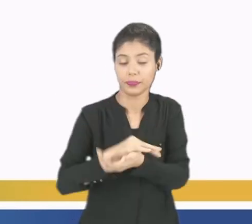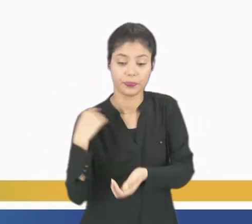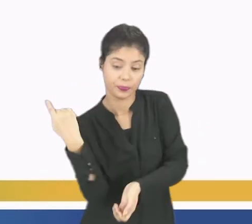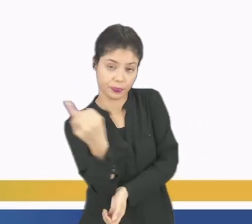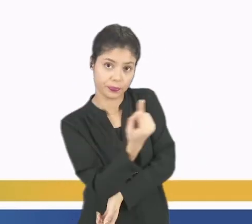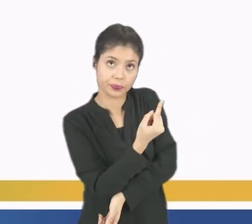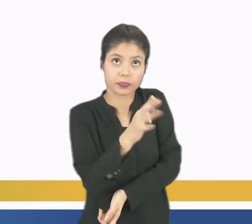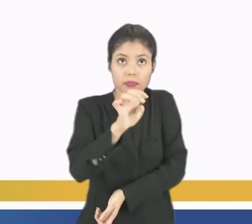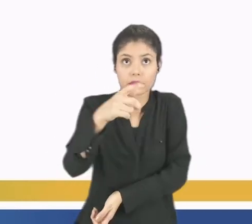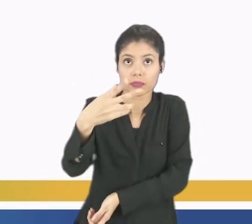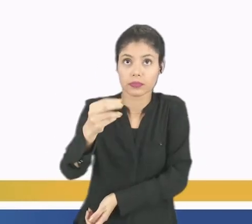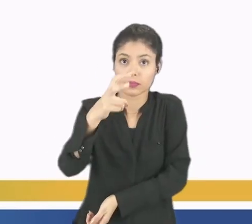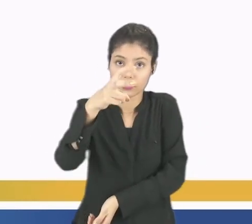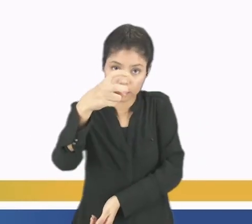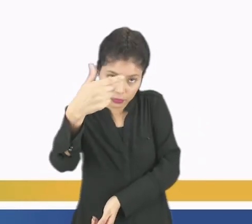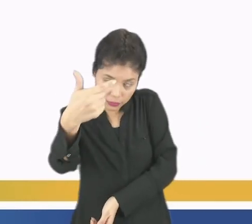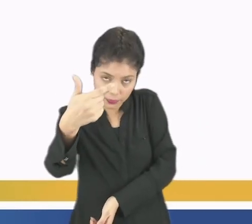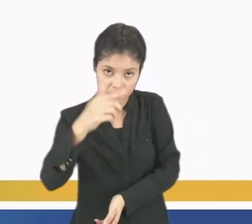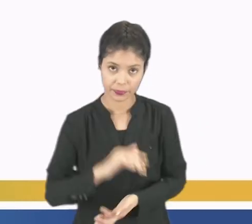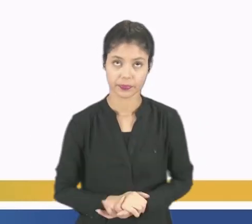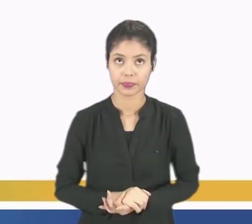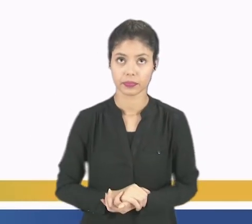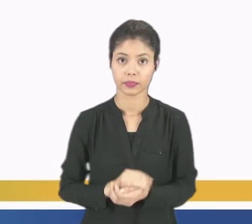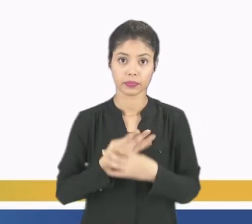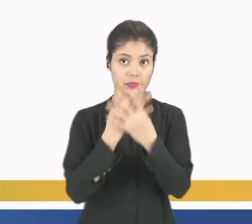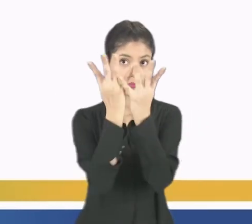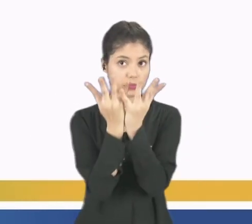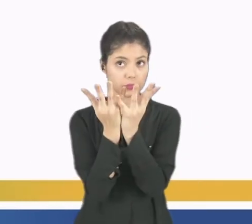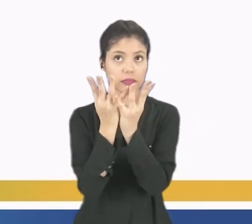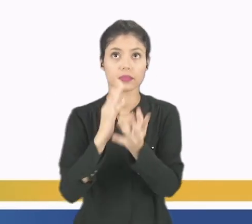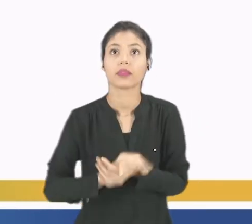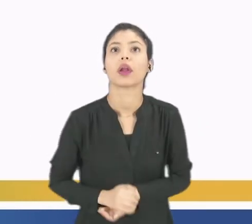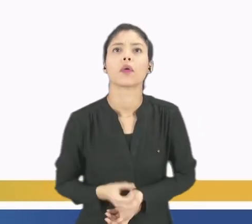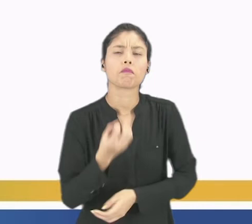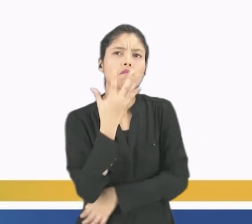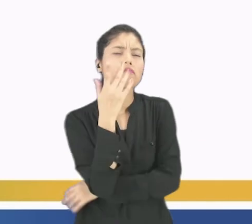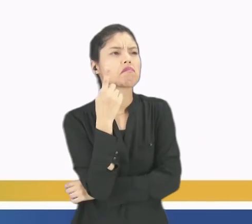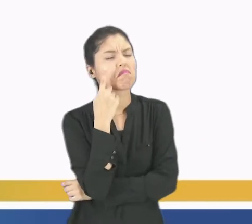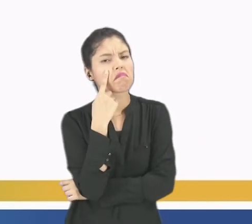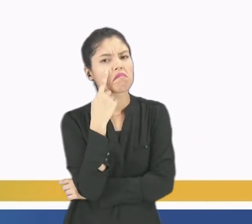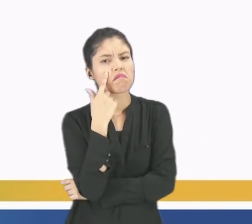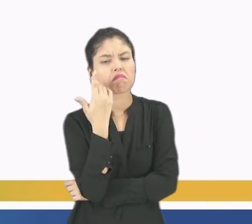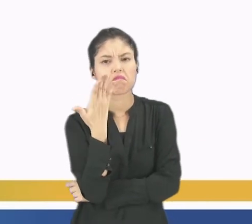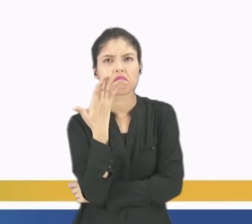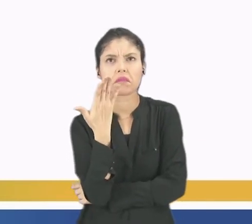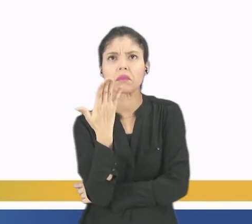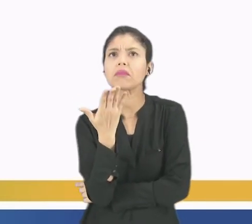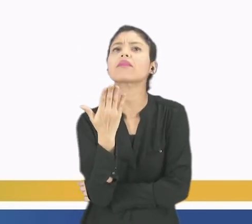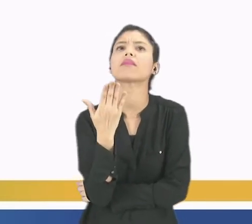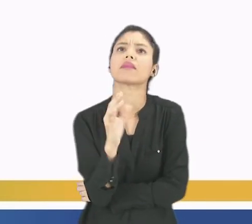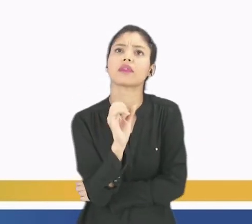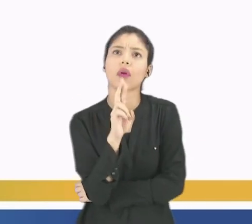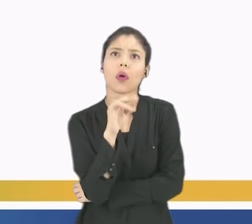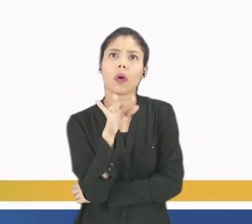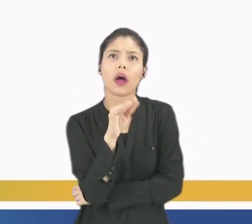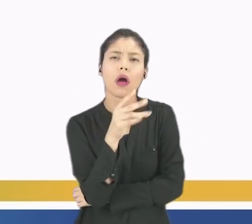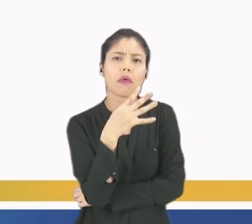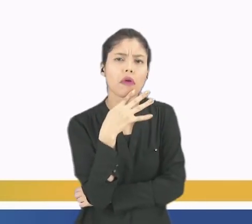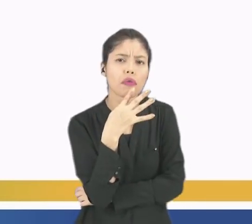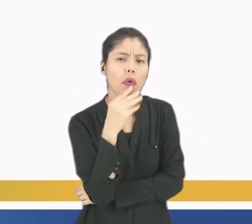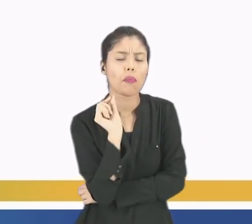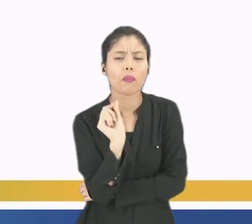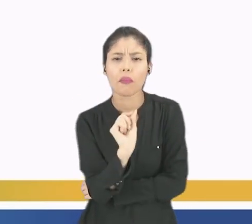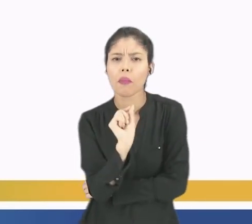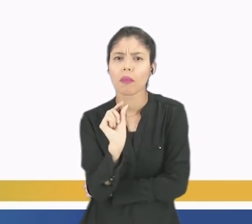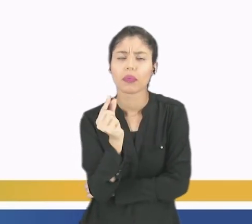nosso espaço amostral, são 52 cartas. É interessante quando ele fala a respeito de cartas de ouros, você conhecer um pouco a